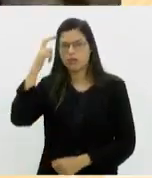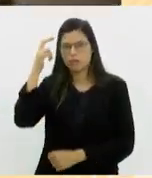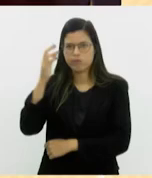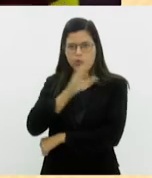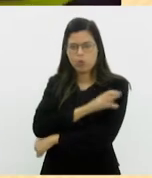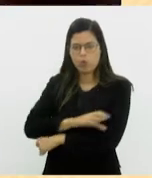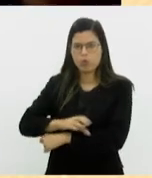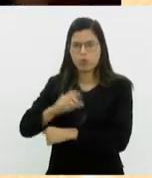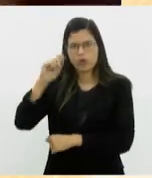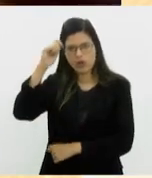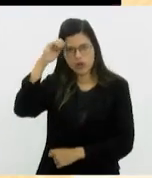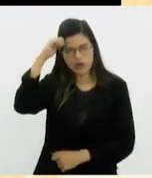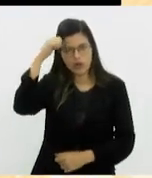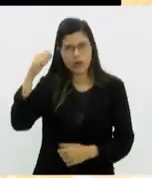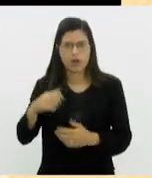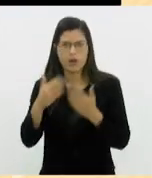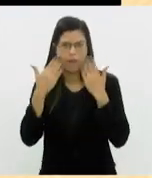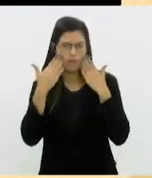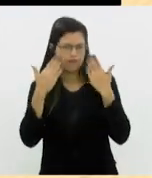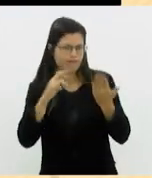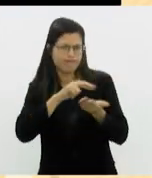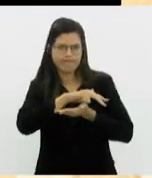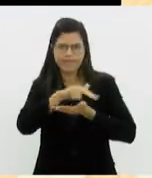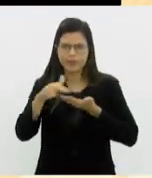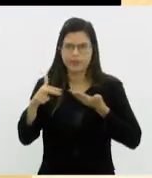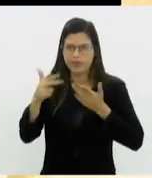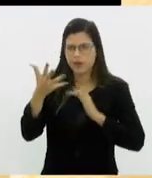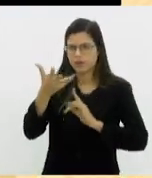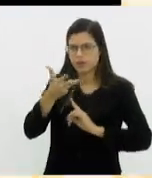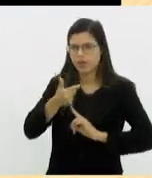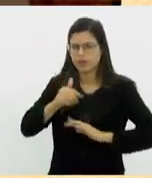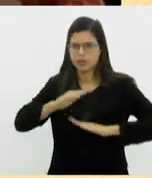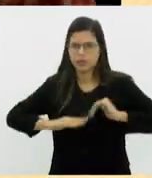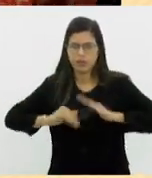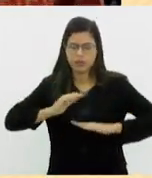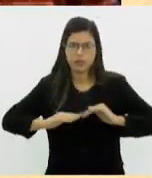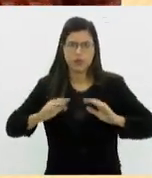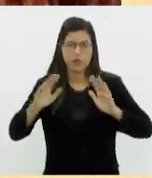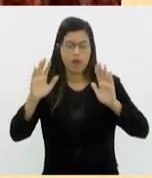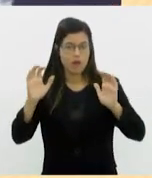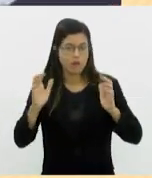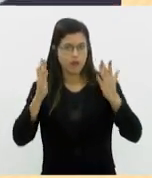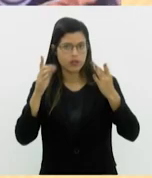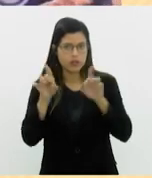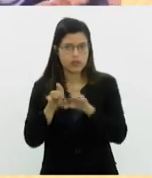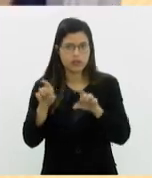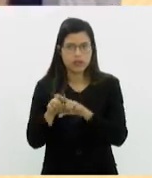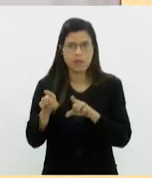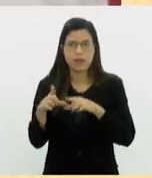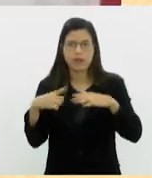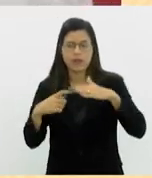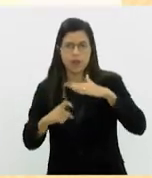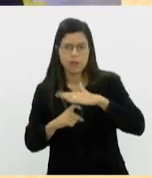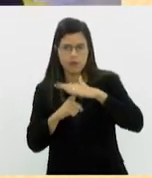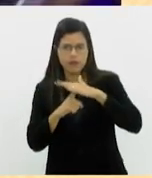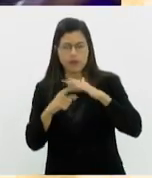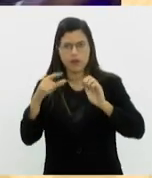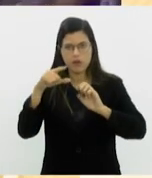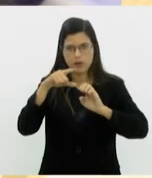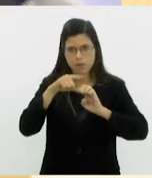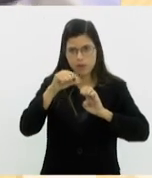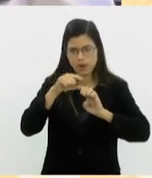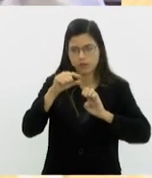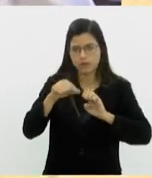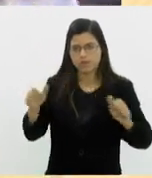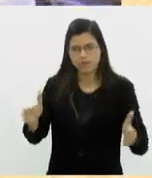negra. Com apresentações de inúmeros artistas, a festa também conta com uma grande feira para empreendedores, fomentando assim